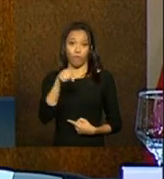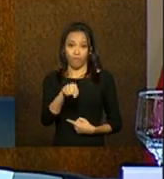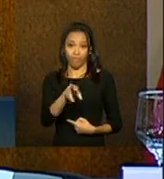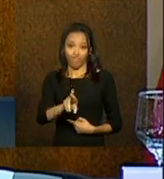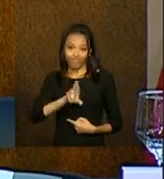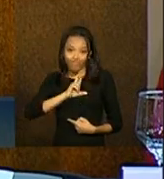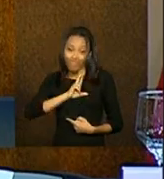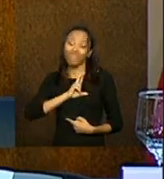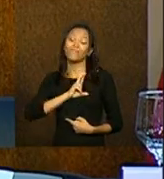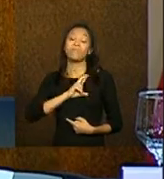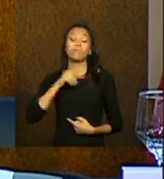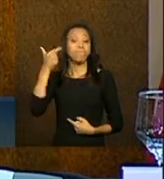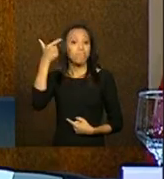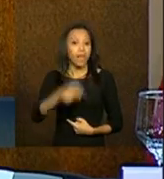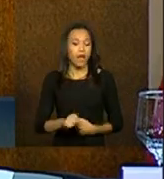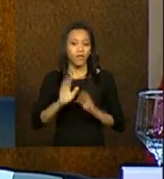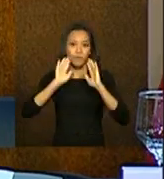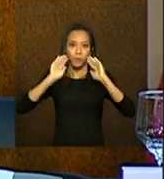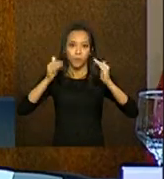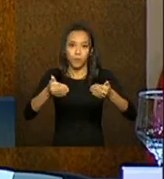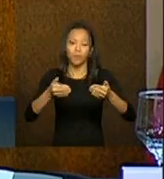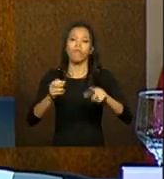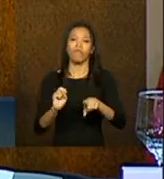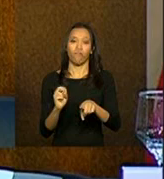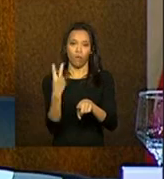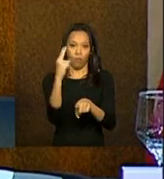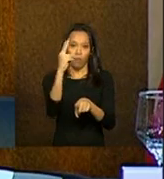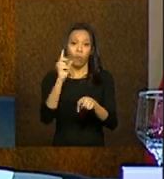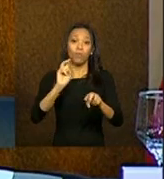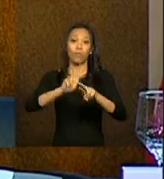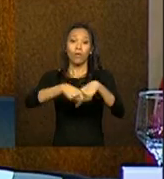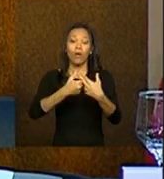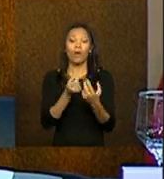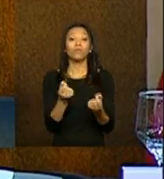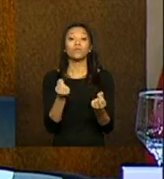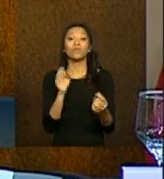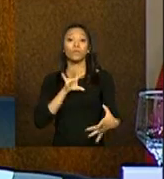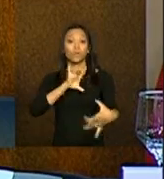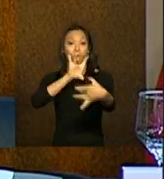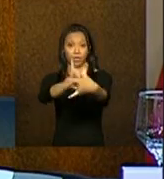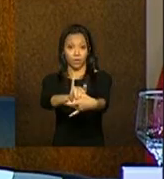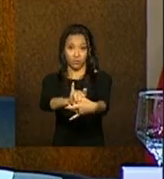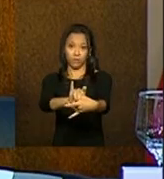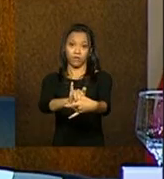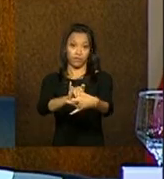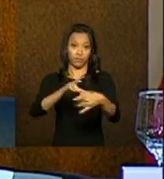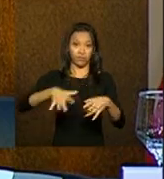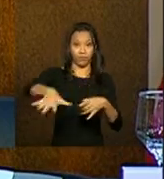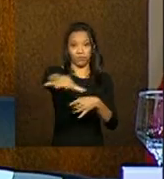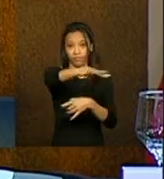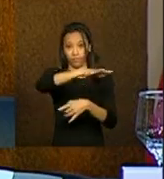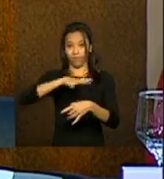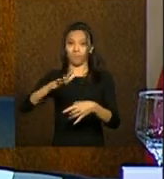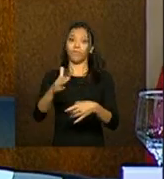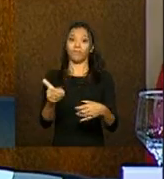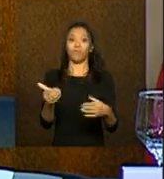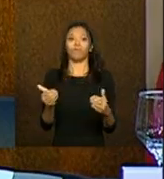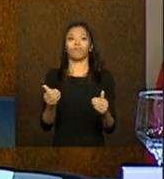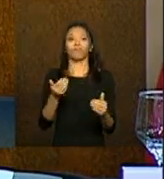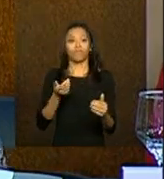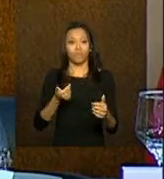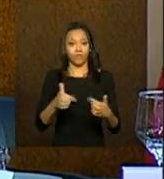precisam ser ainda mais valorizados, considerando a conjuntura dentro da qual eles foram desenvolvidos.